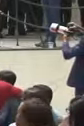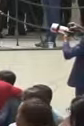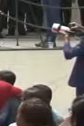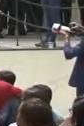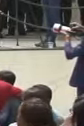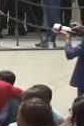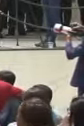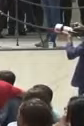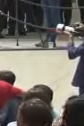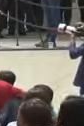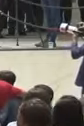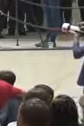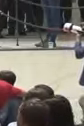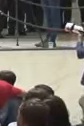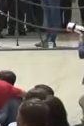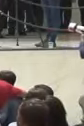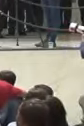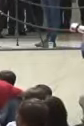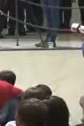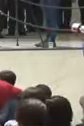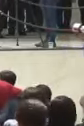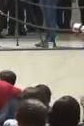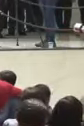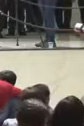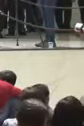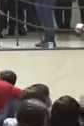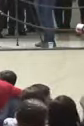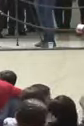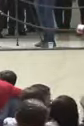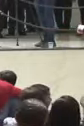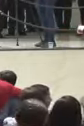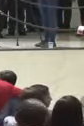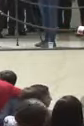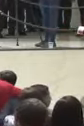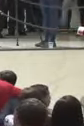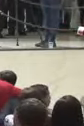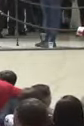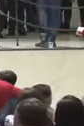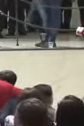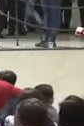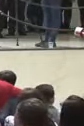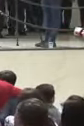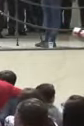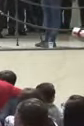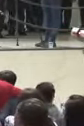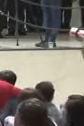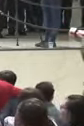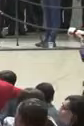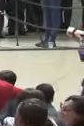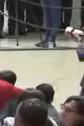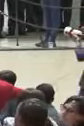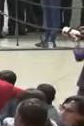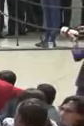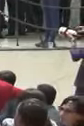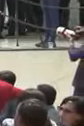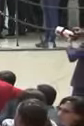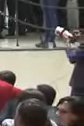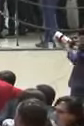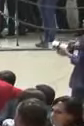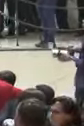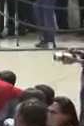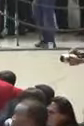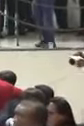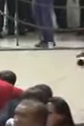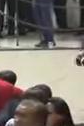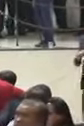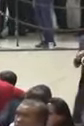Acaba de chegar 57. Está vindo a de número 58. Onde está de número 59? Onde?